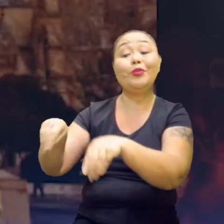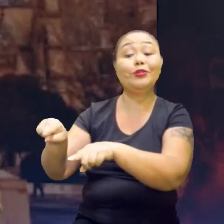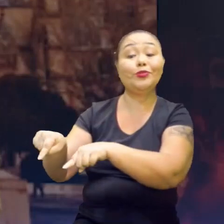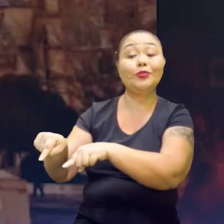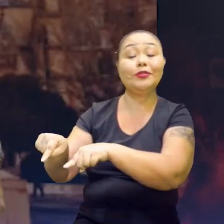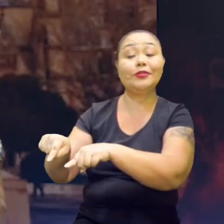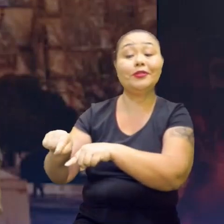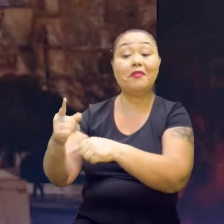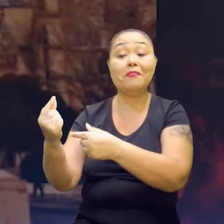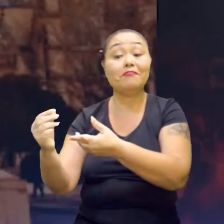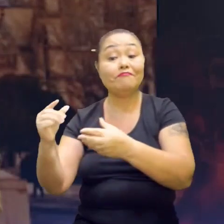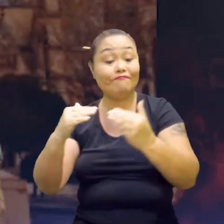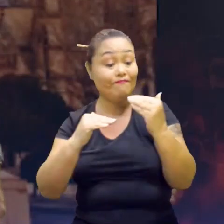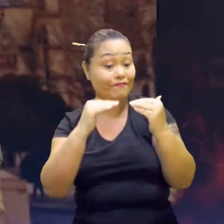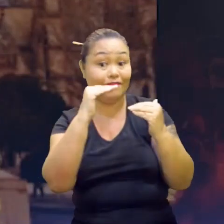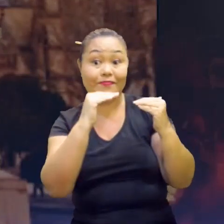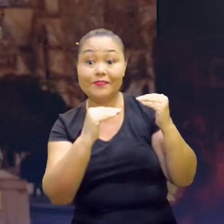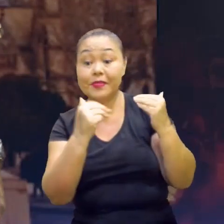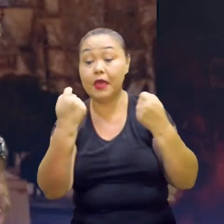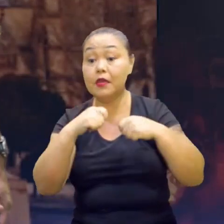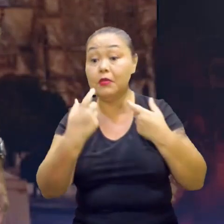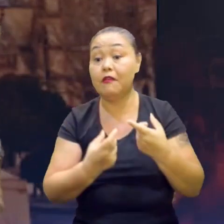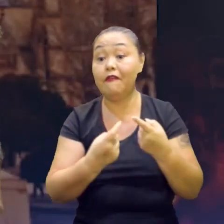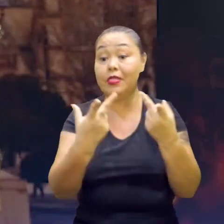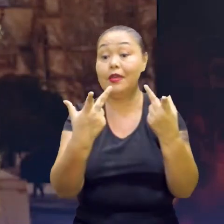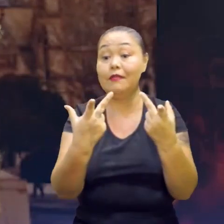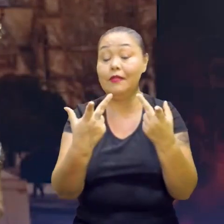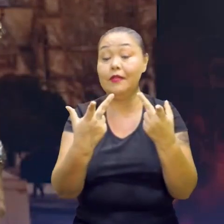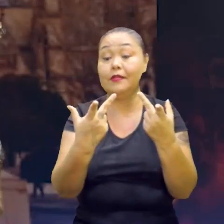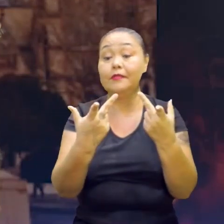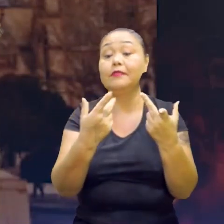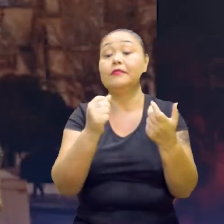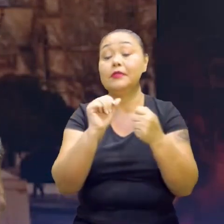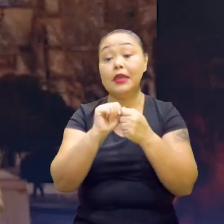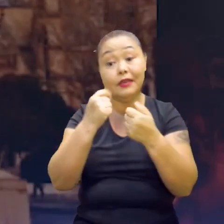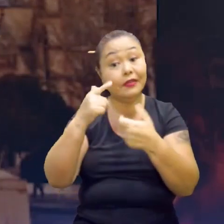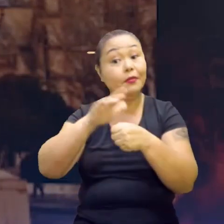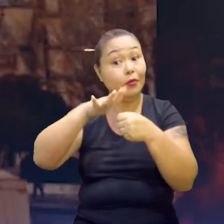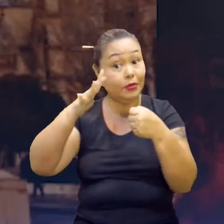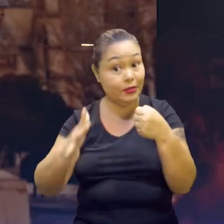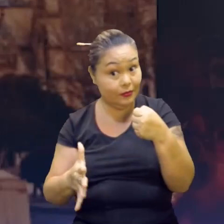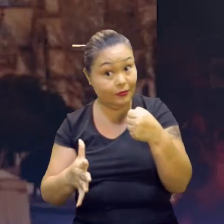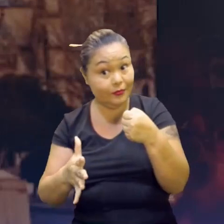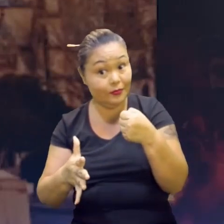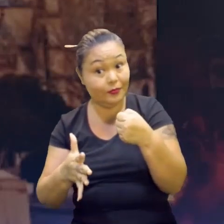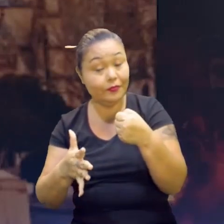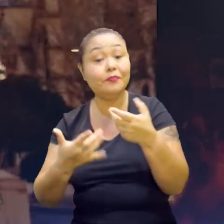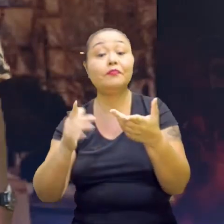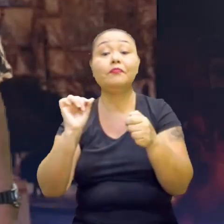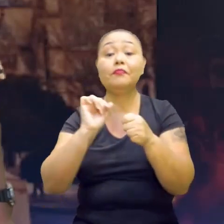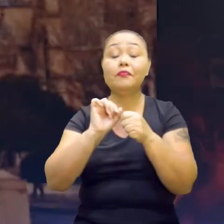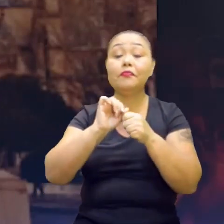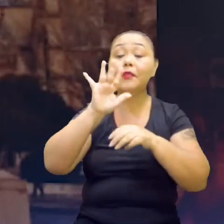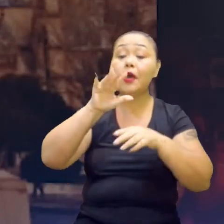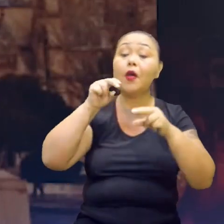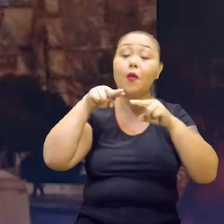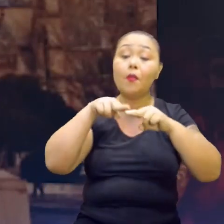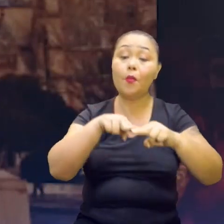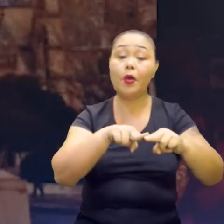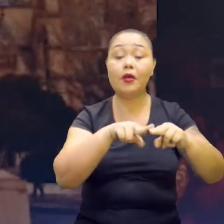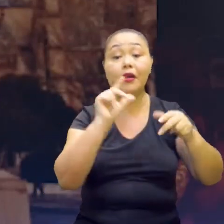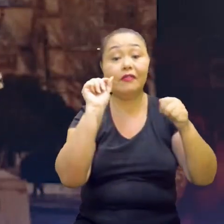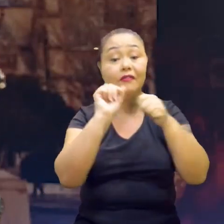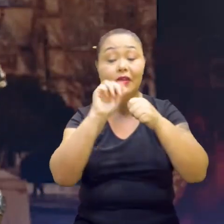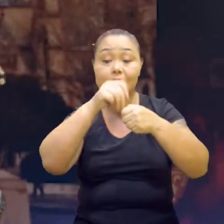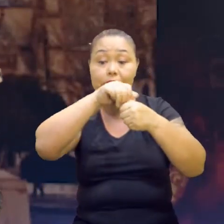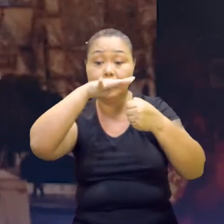chegar. Eu preciso vender. Então eu tenho que fazer promoção. Por isso que alguns mercados fazem promoções